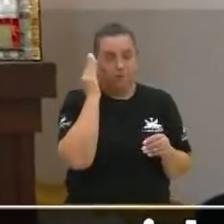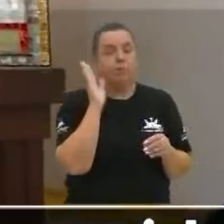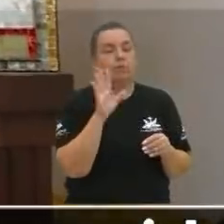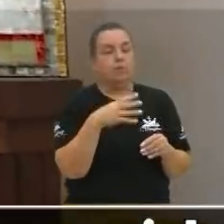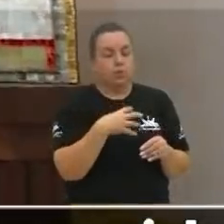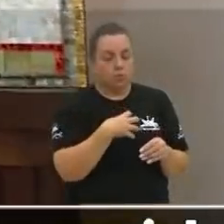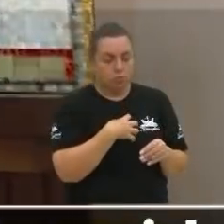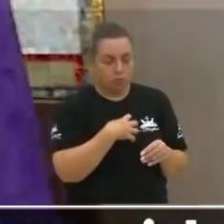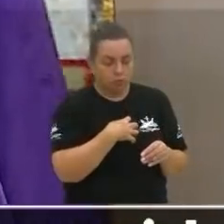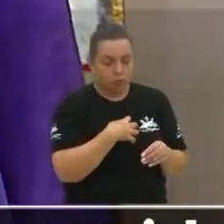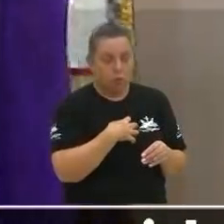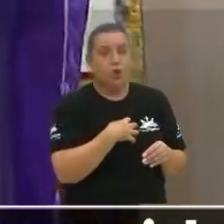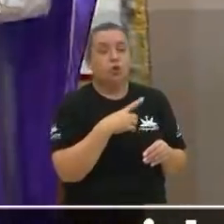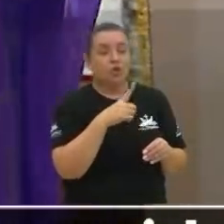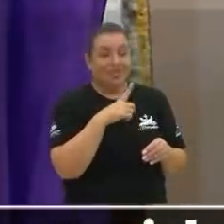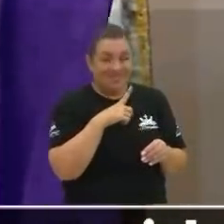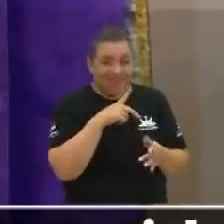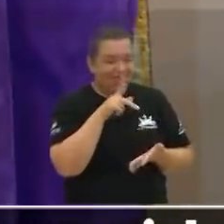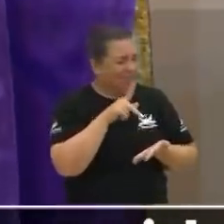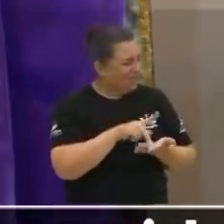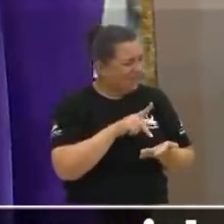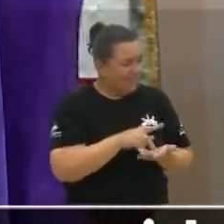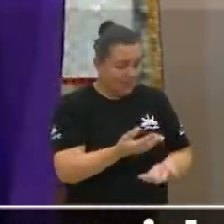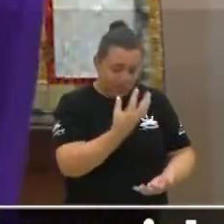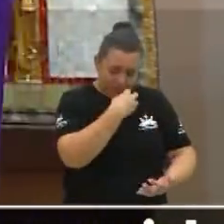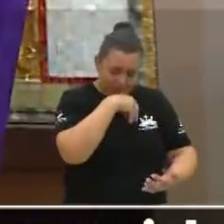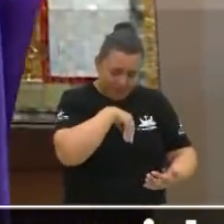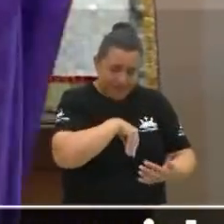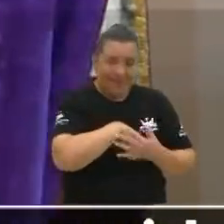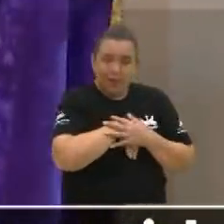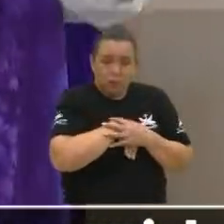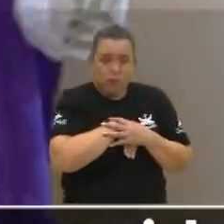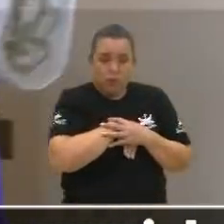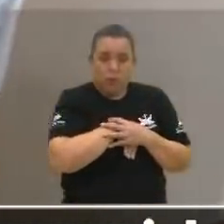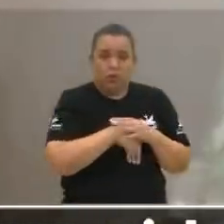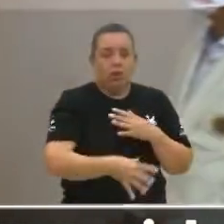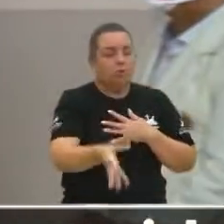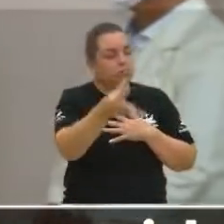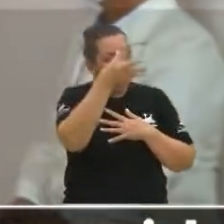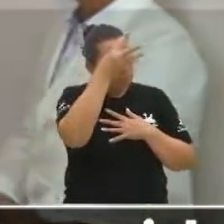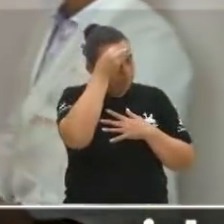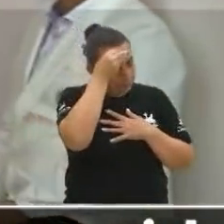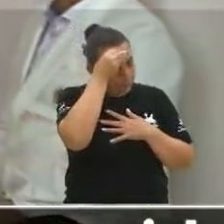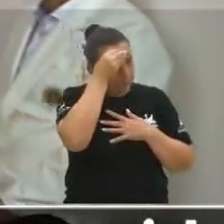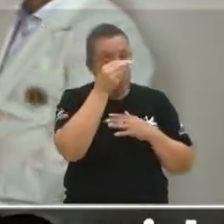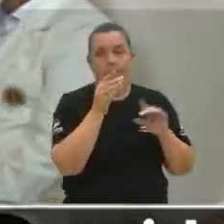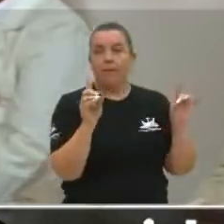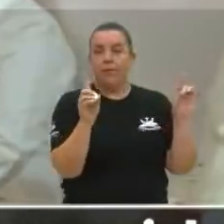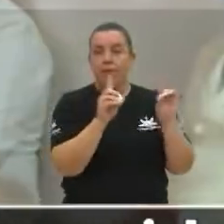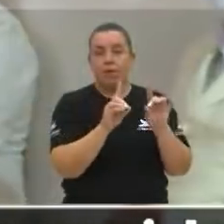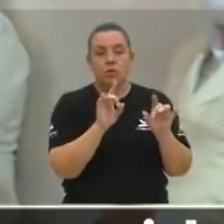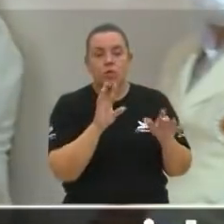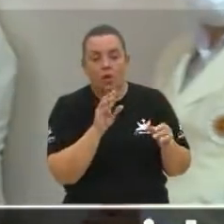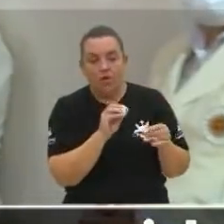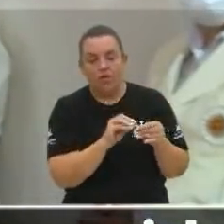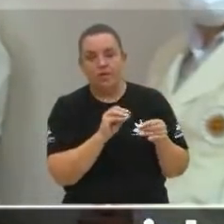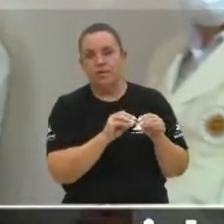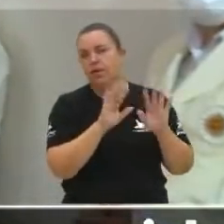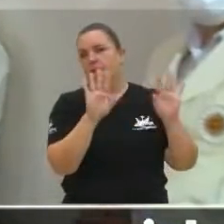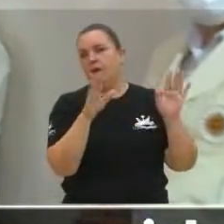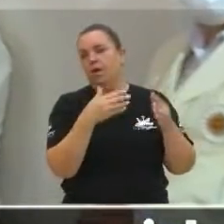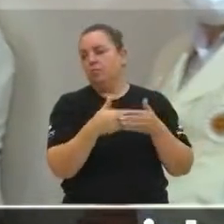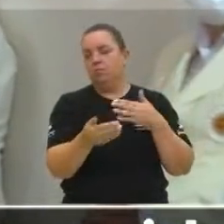é uma questão de possuir é uma questão de assimilar não é um fazer em